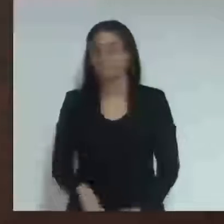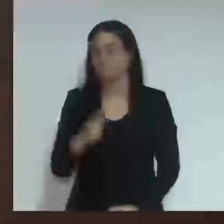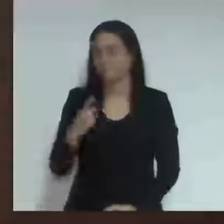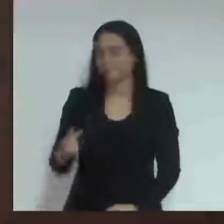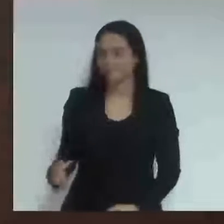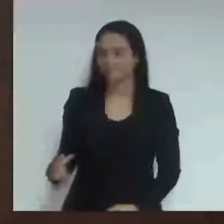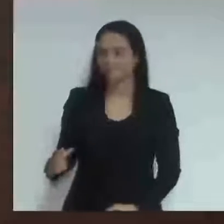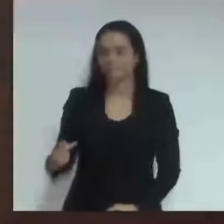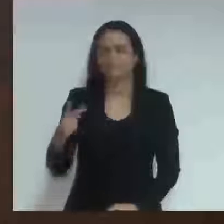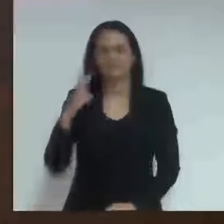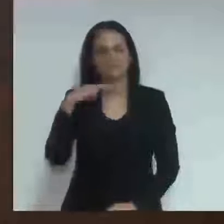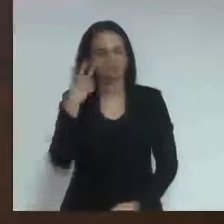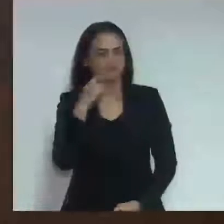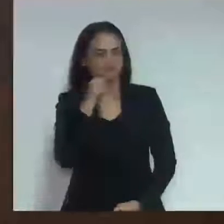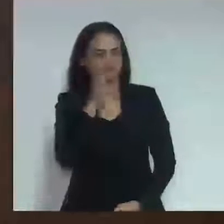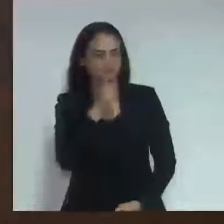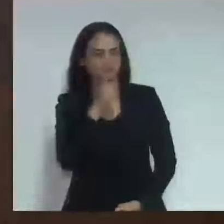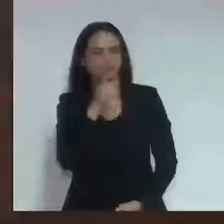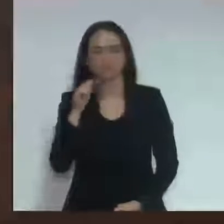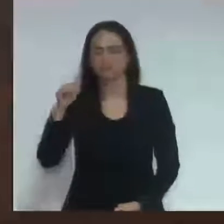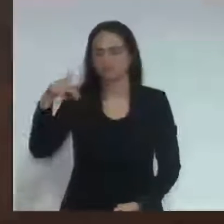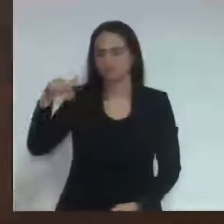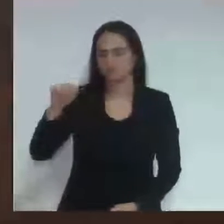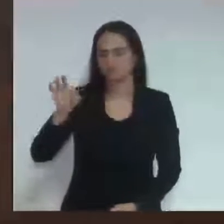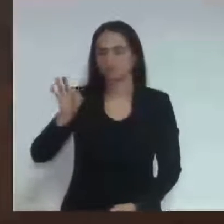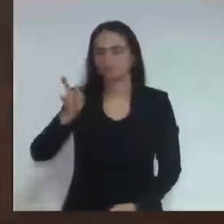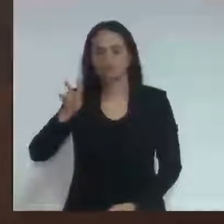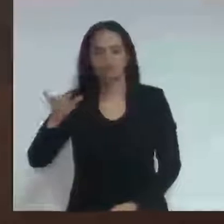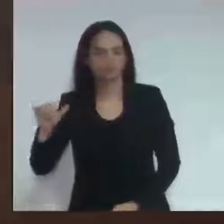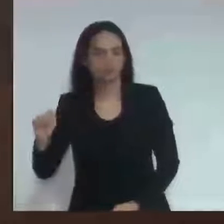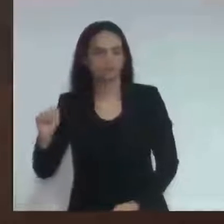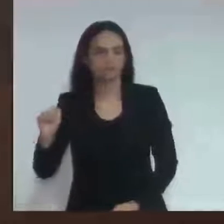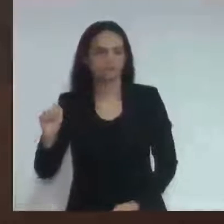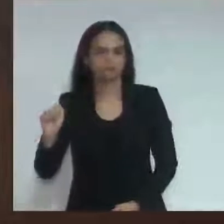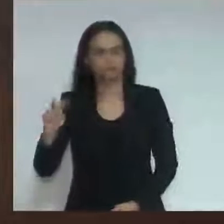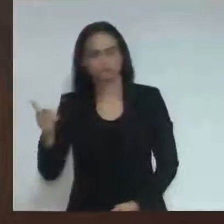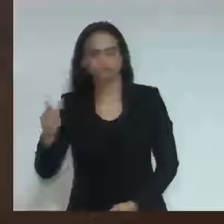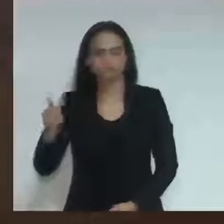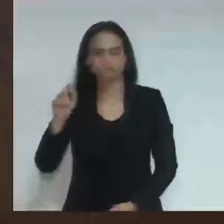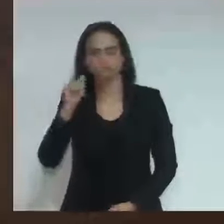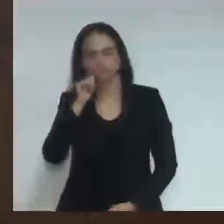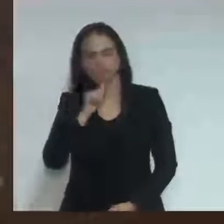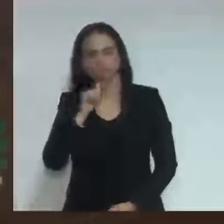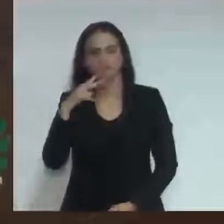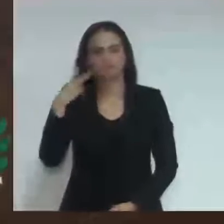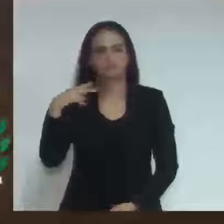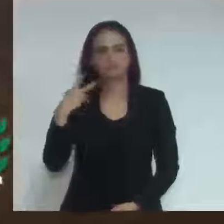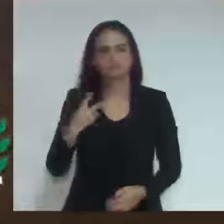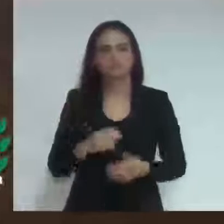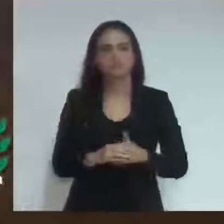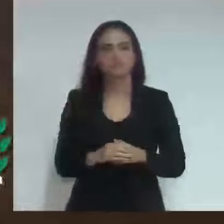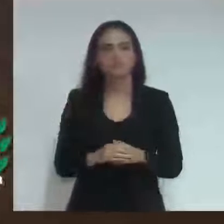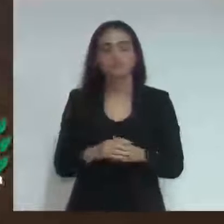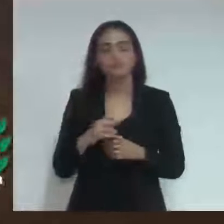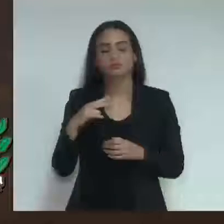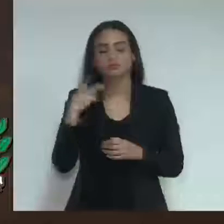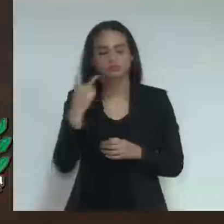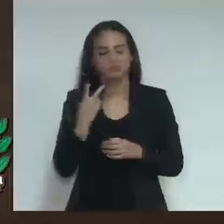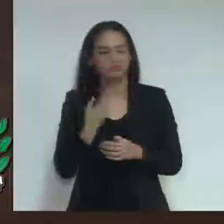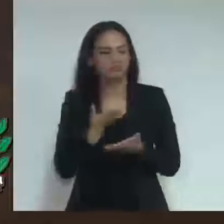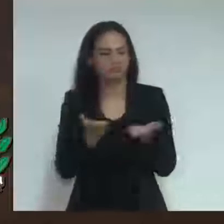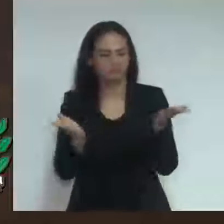presidente, vereadoras Ana Flávia ou Flaviana, como queiram, nobres pares,